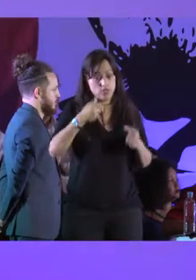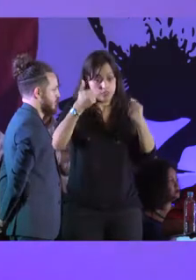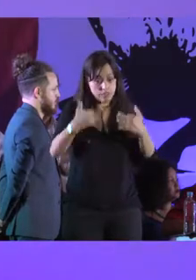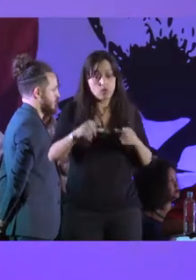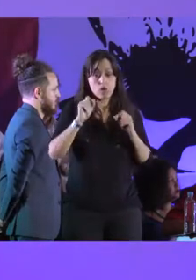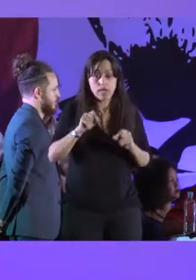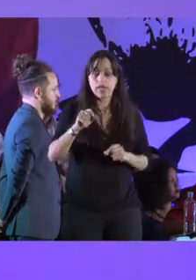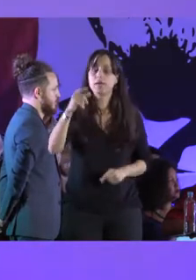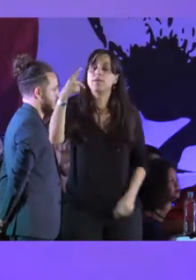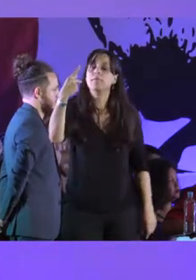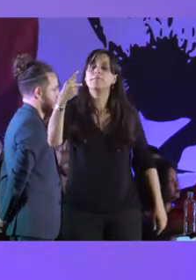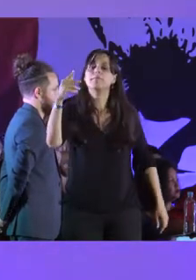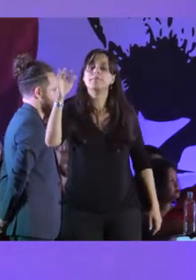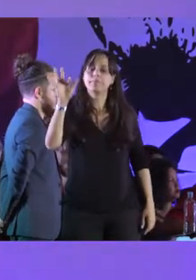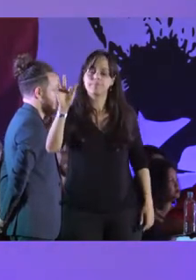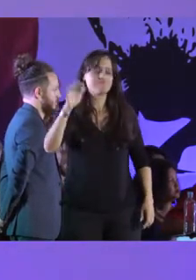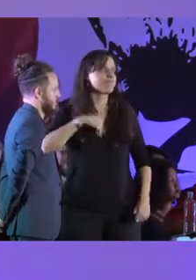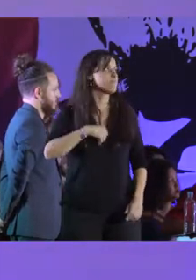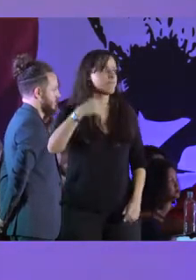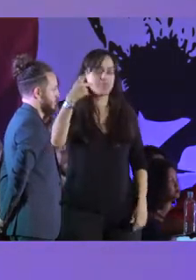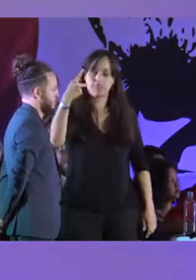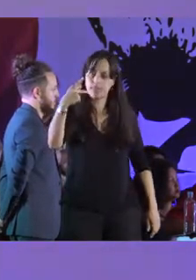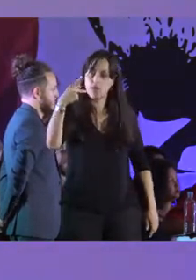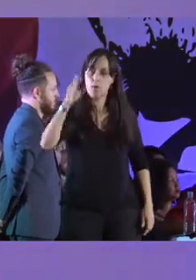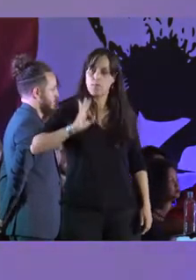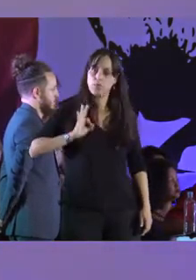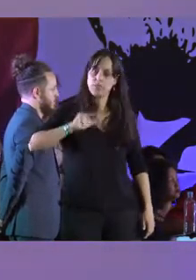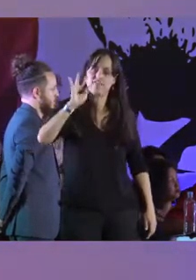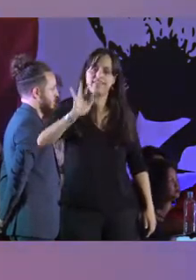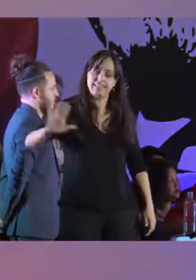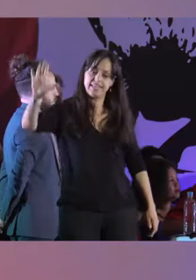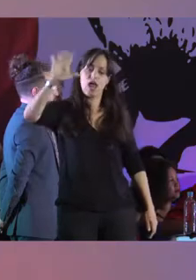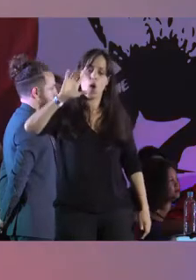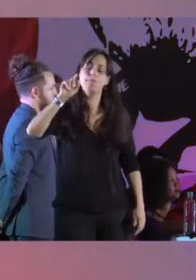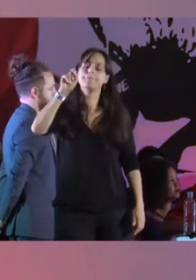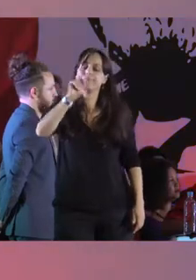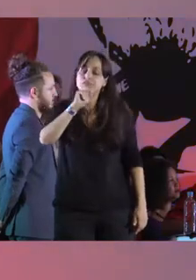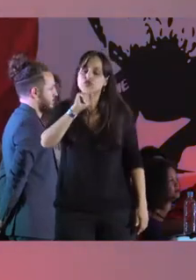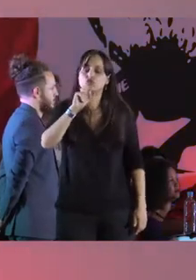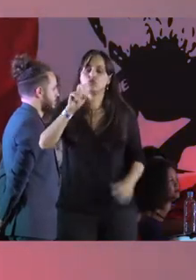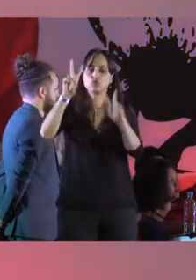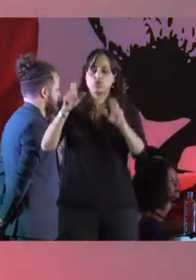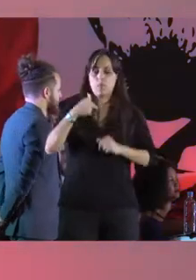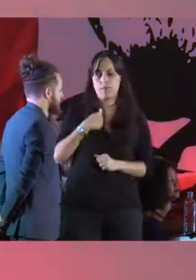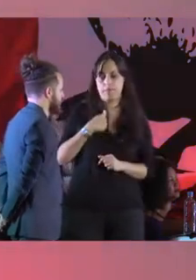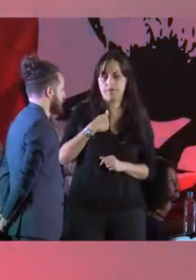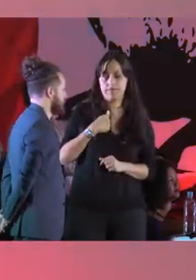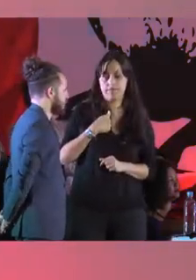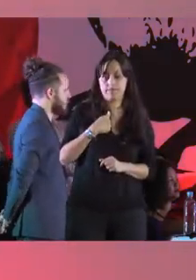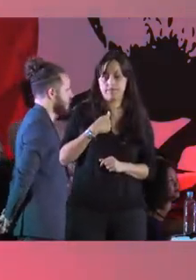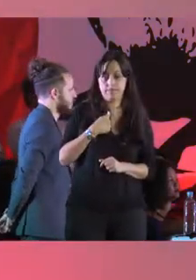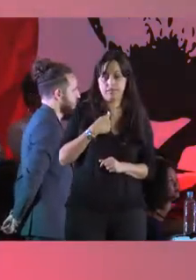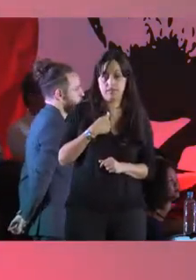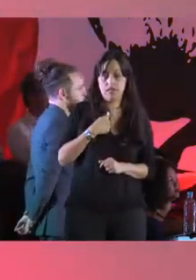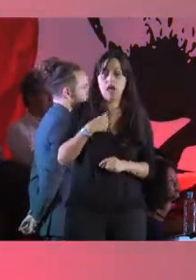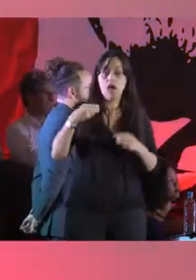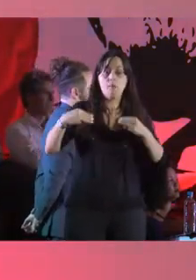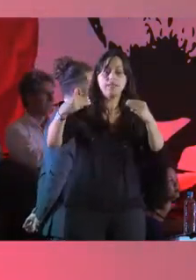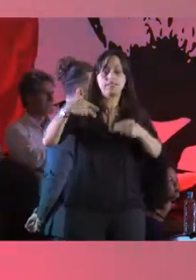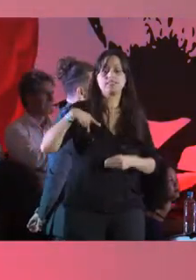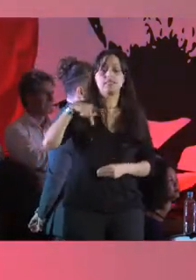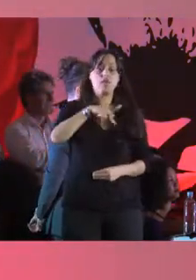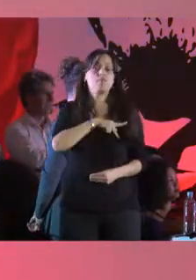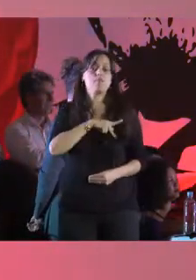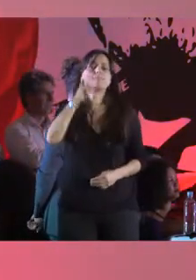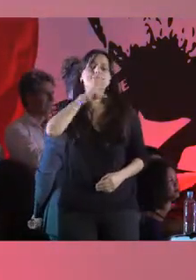Federal mentiu a meu respeito. Eu tenho dito que a imprensa mentiu a meu respeito. Eu tenho dito que o Ministério Público mentiu a